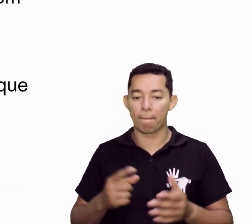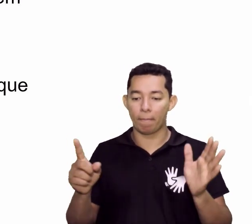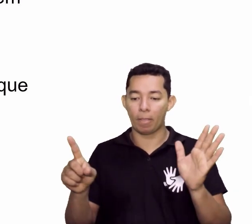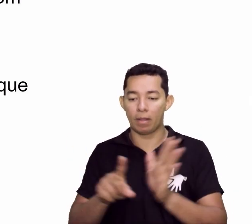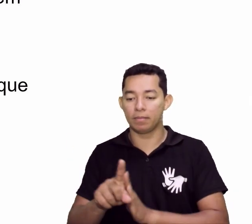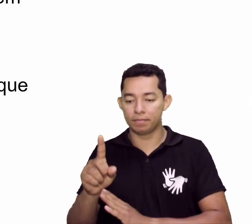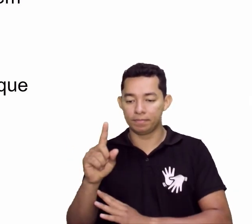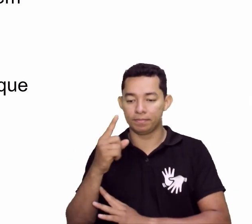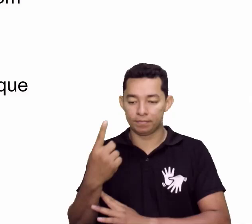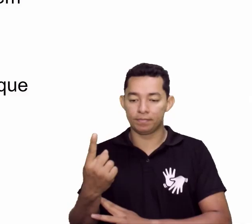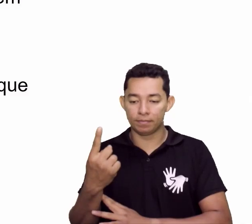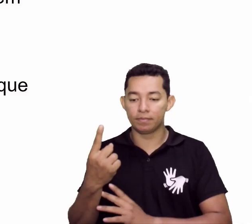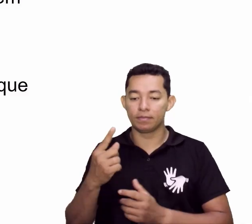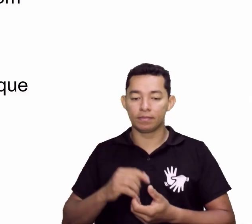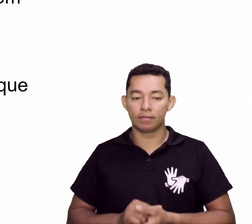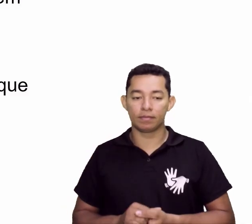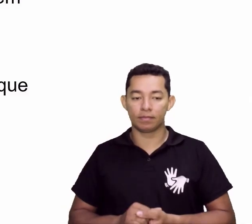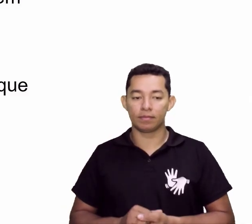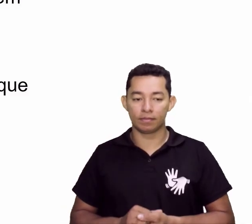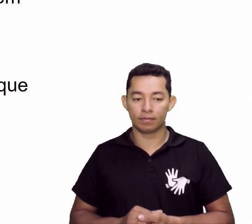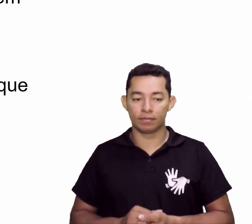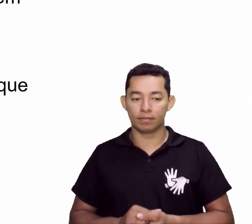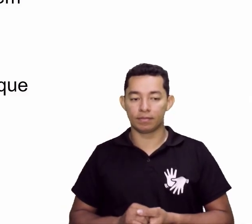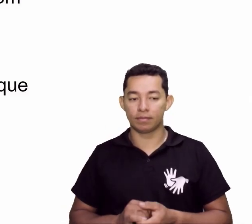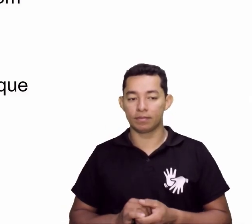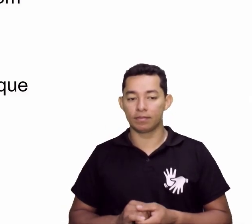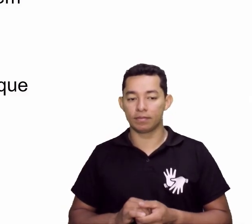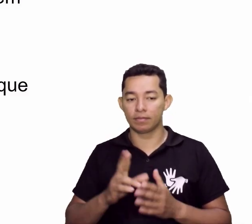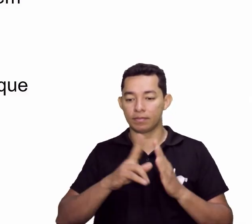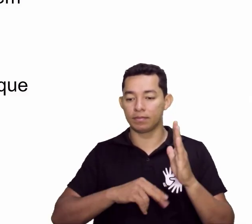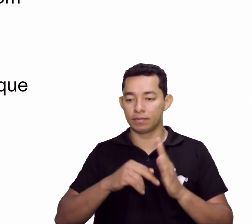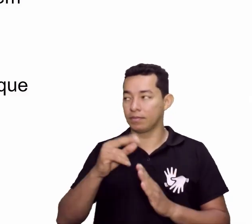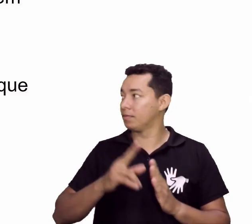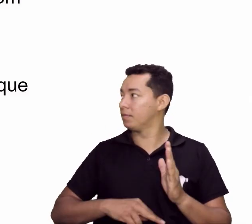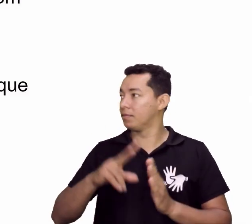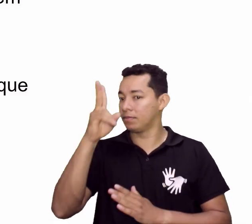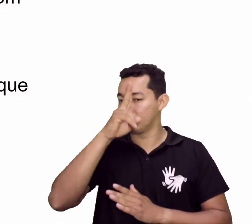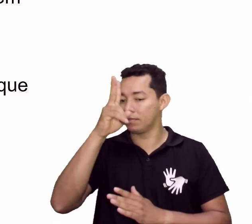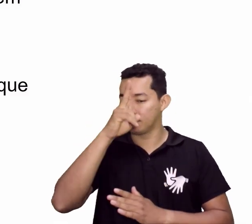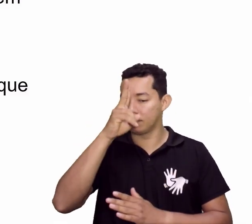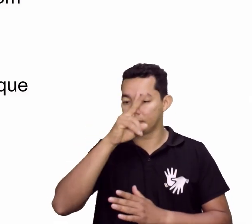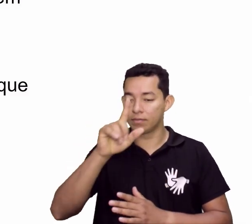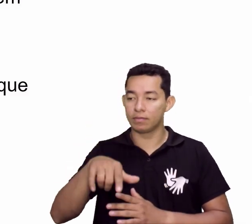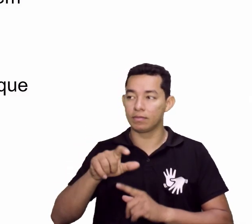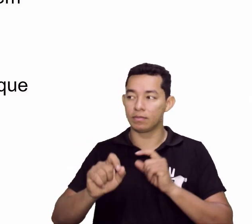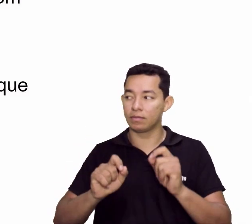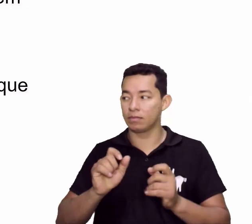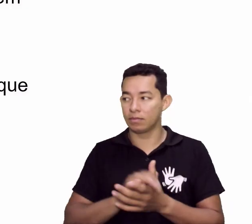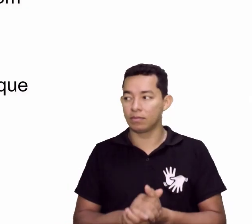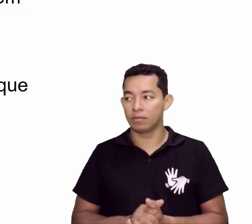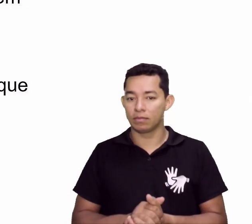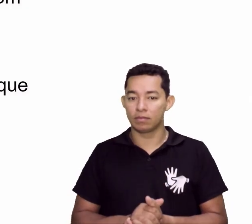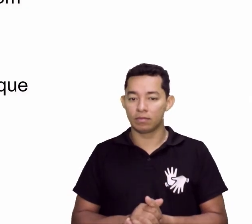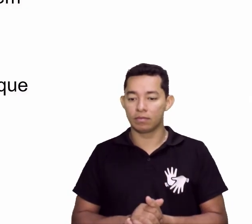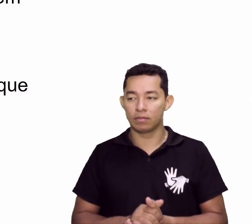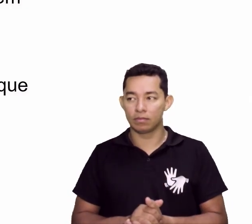1, tá? A pintura histórica é um gênero, né,